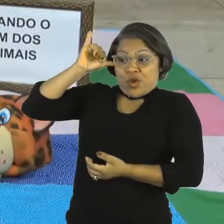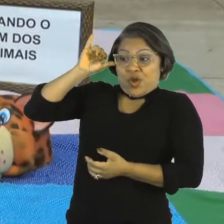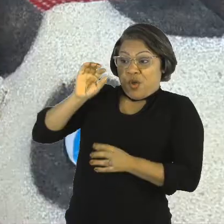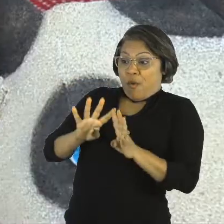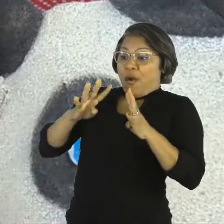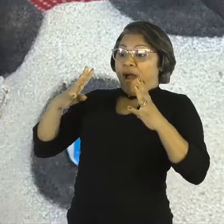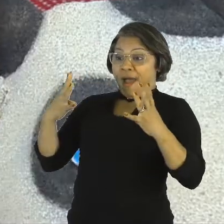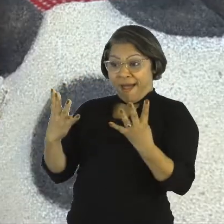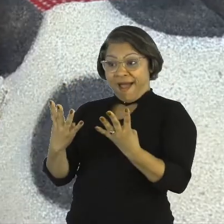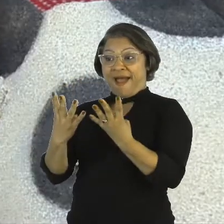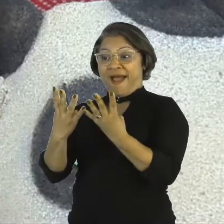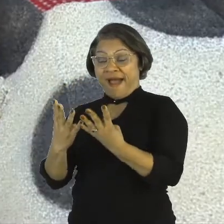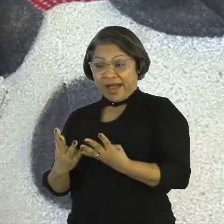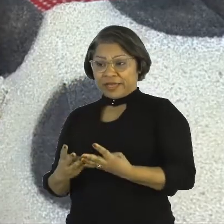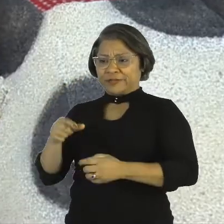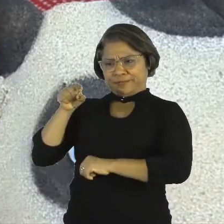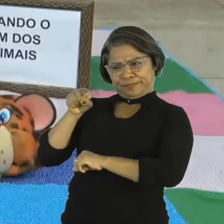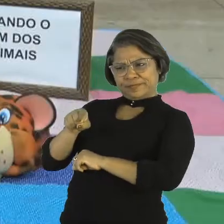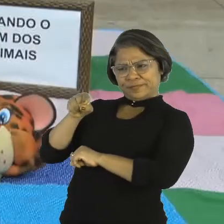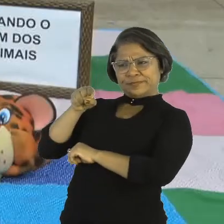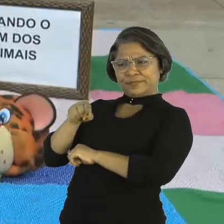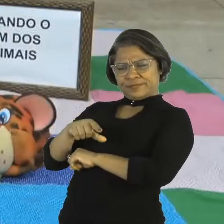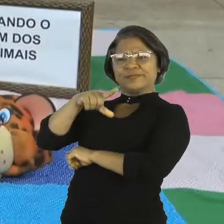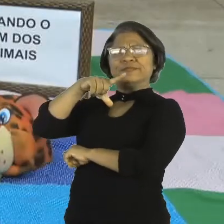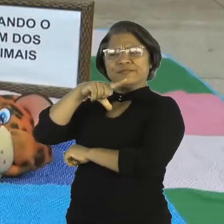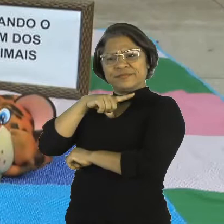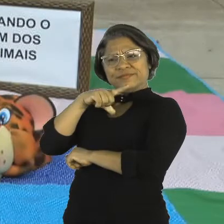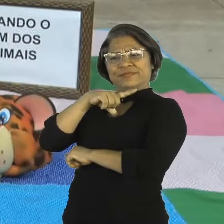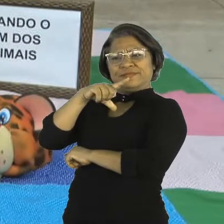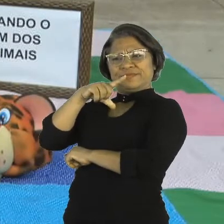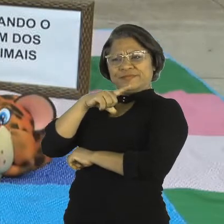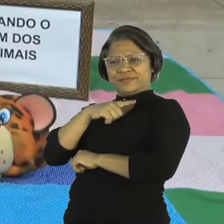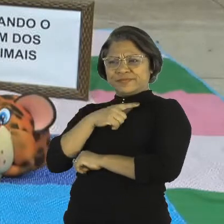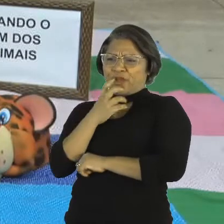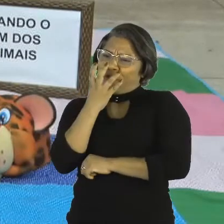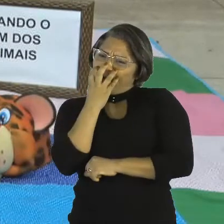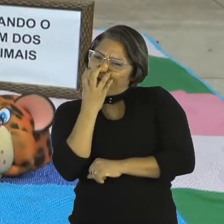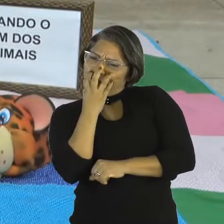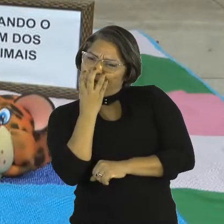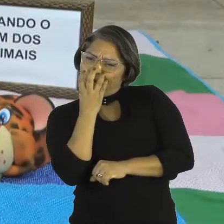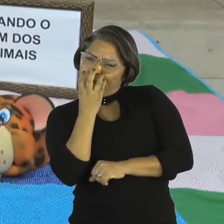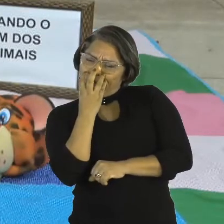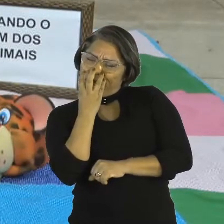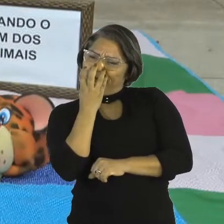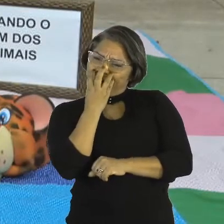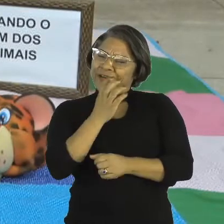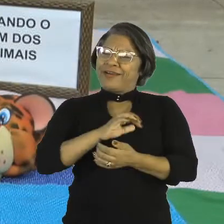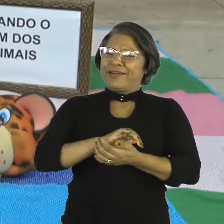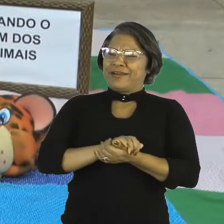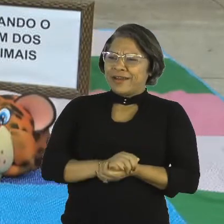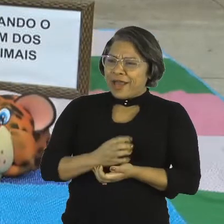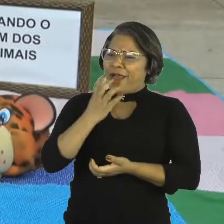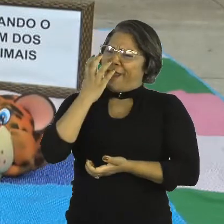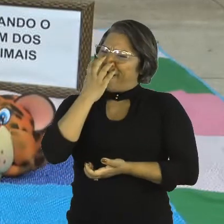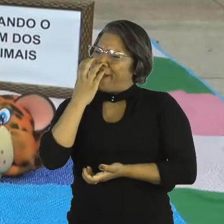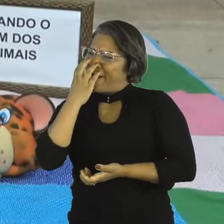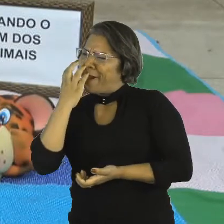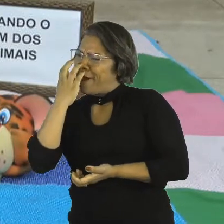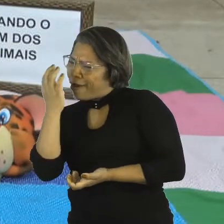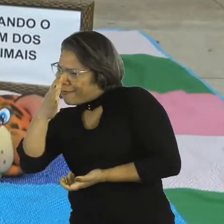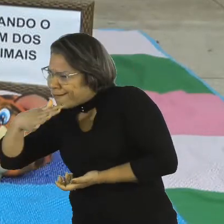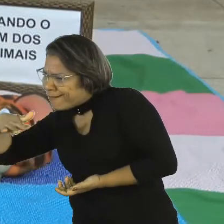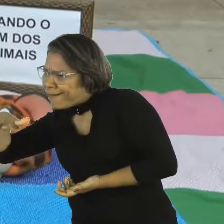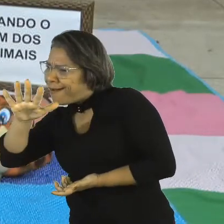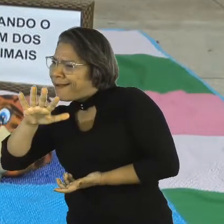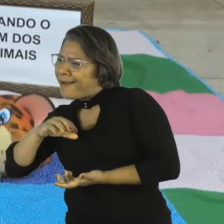ia, ia, ô. E nesse sítio tinha um cachorrinho, ia, ia, ô. Era rau, rau,